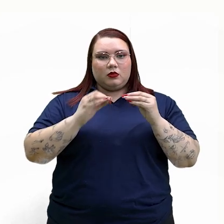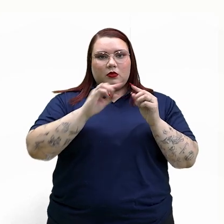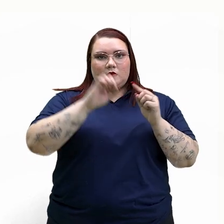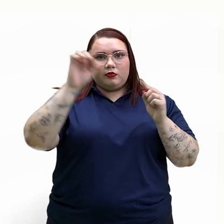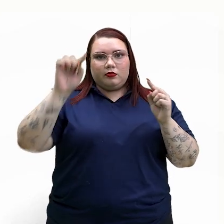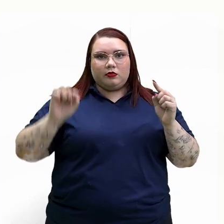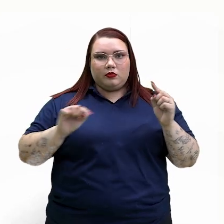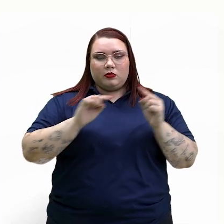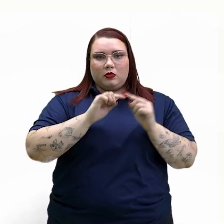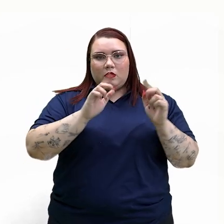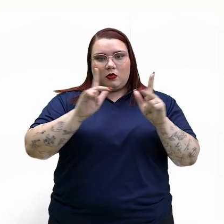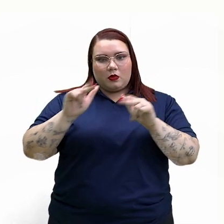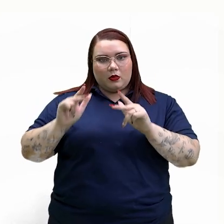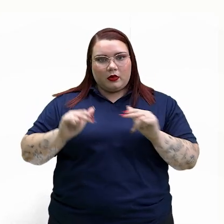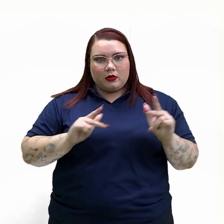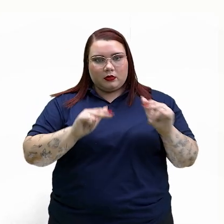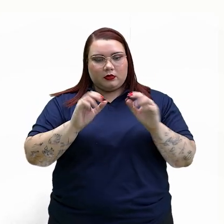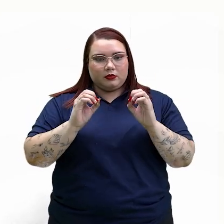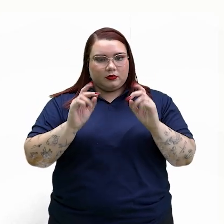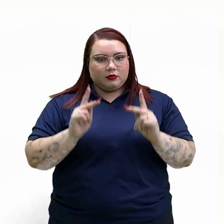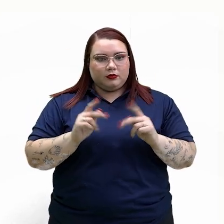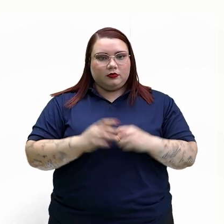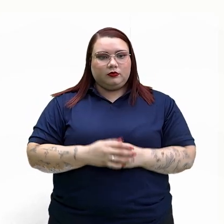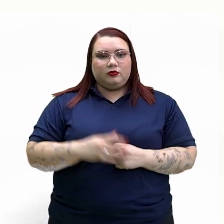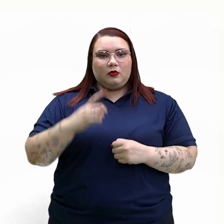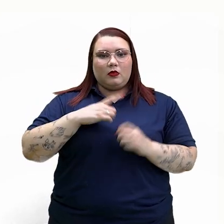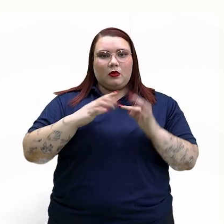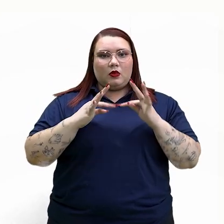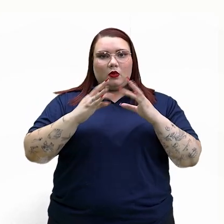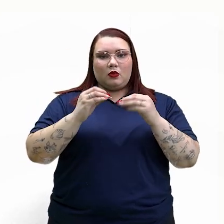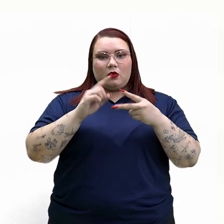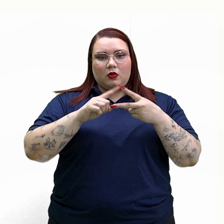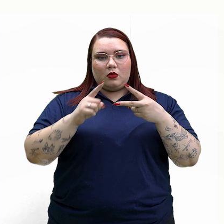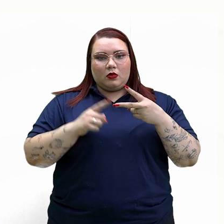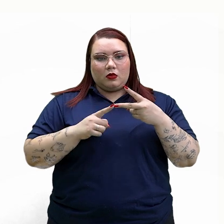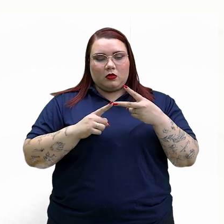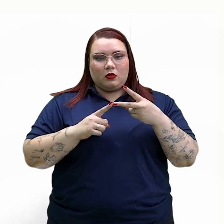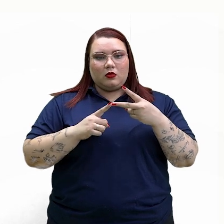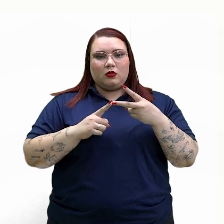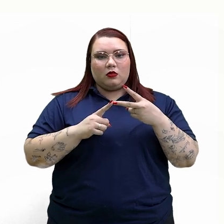mesmo tamanho. Ok. E ter todos os ângulos internos